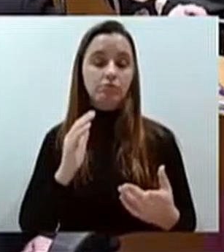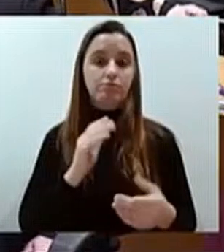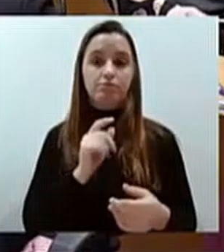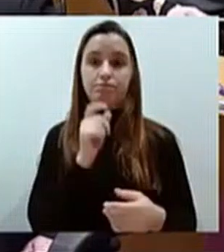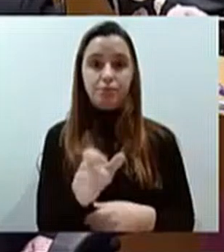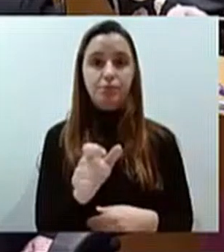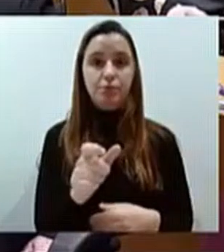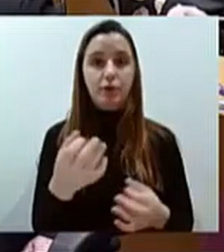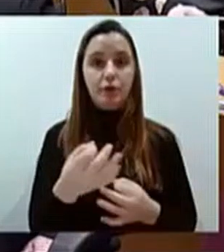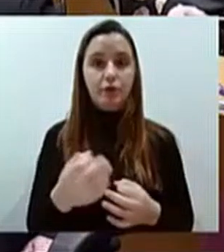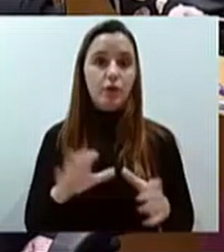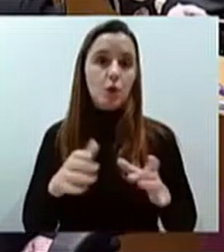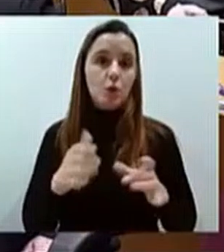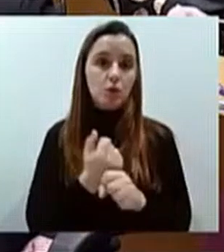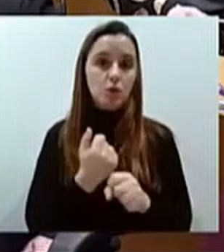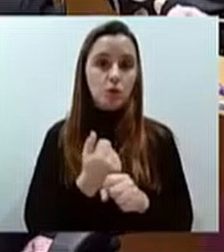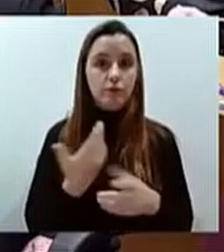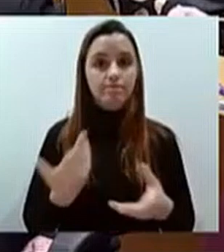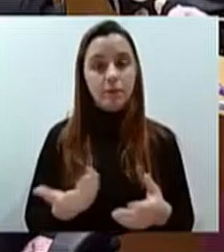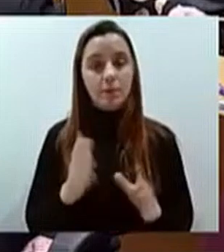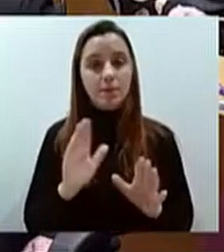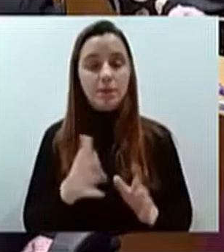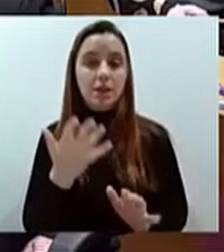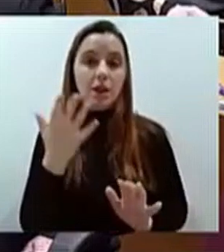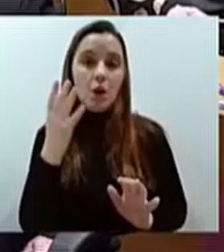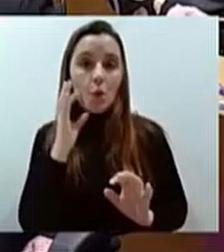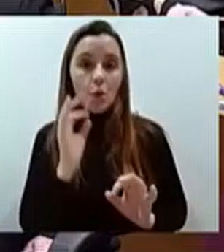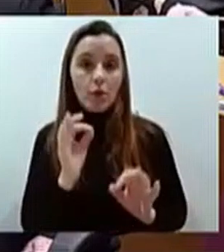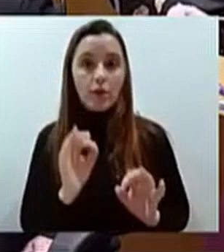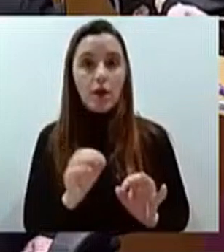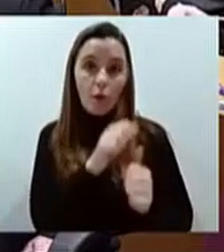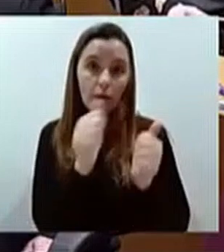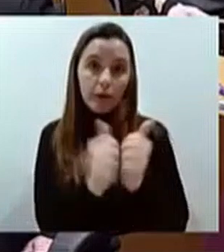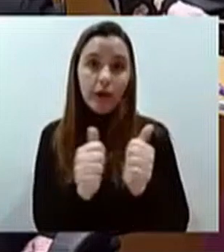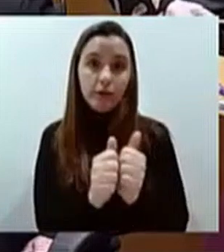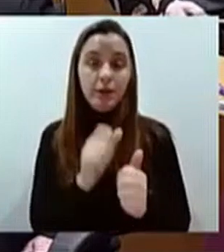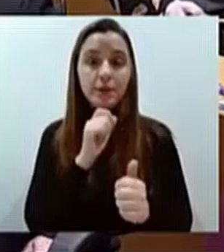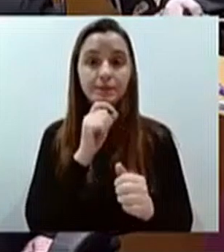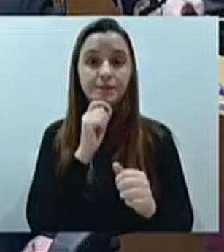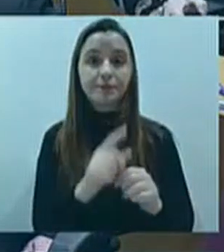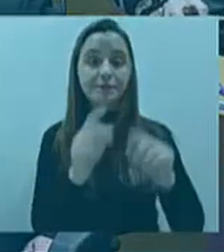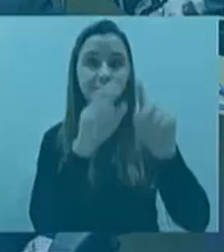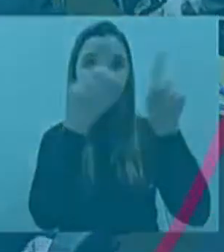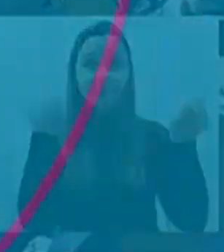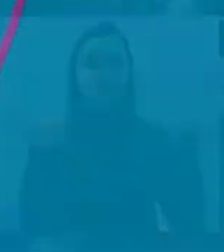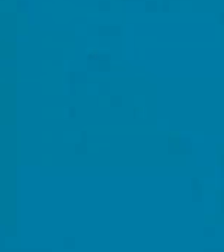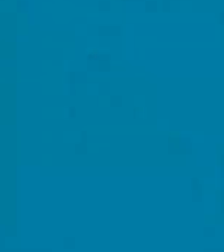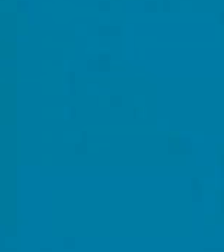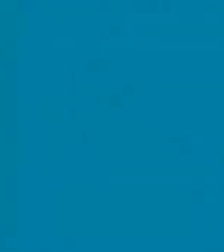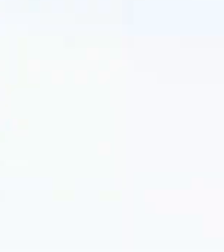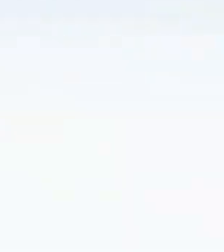calhar, cuidado com as companhias. Talvez a tela do Marquês de Pombal não seja a melhor conselheira. Muito obrigado, Sr. Presidente.